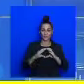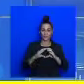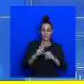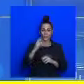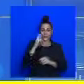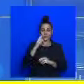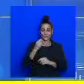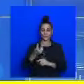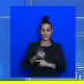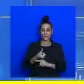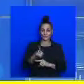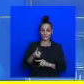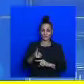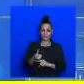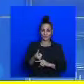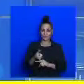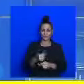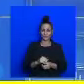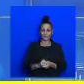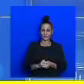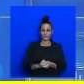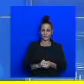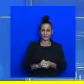66, bola rosa.